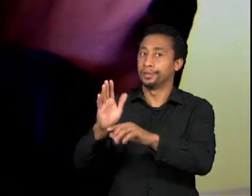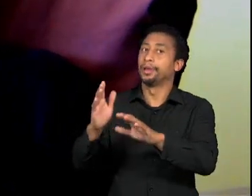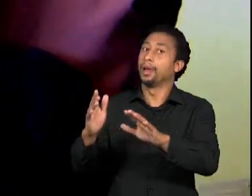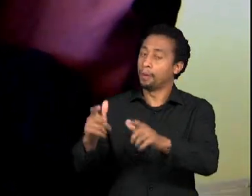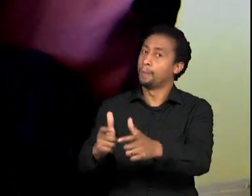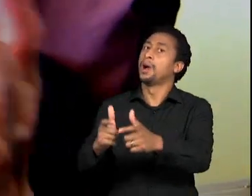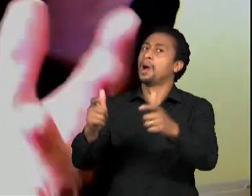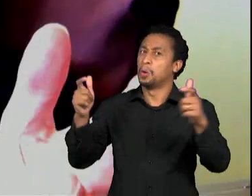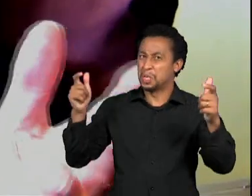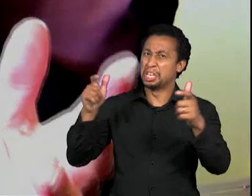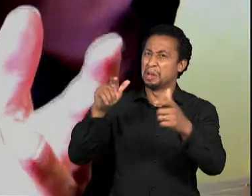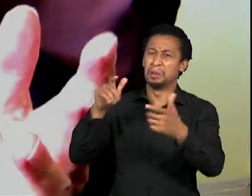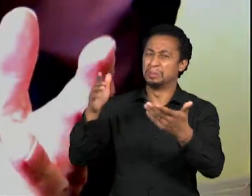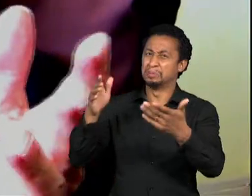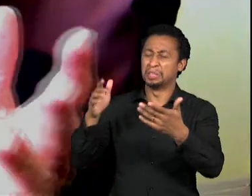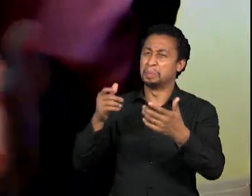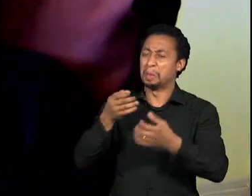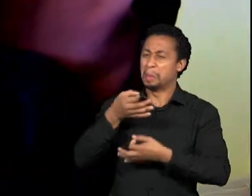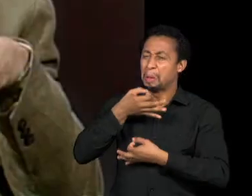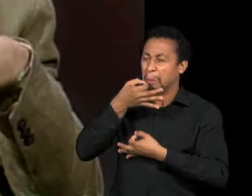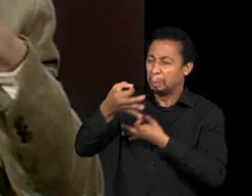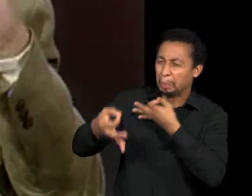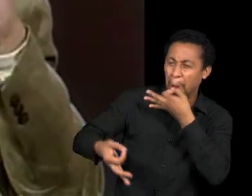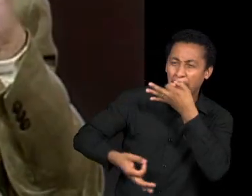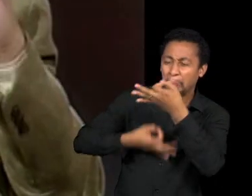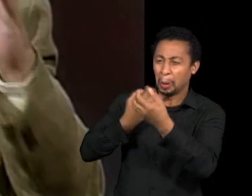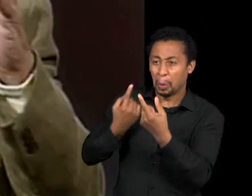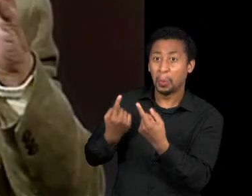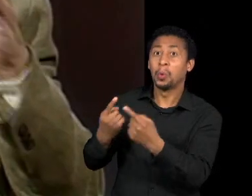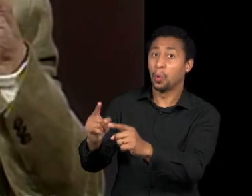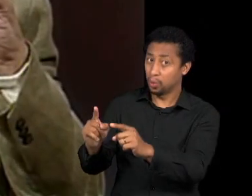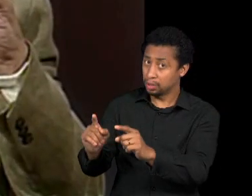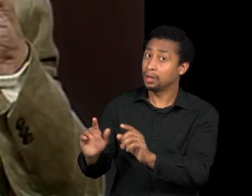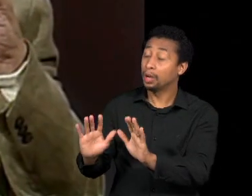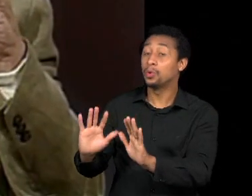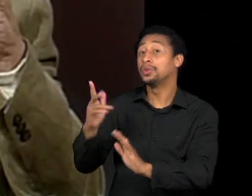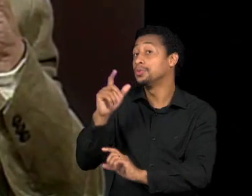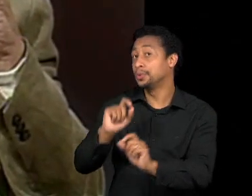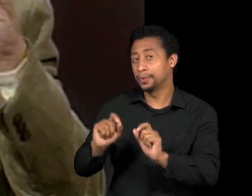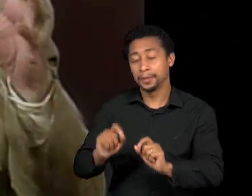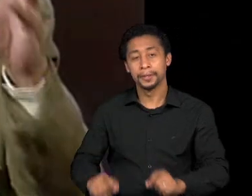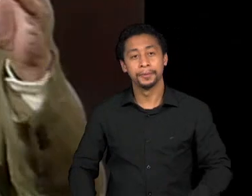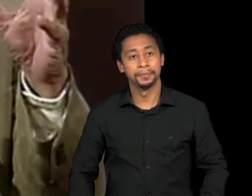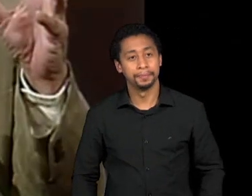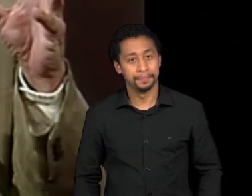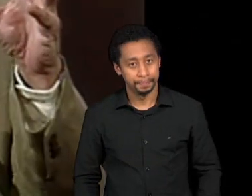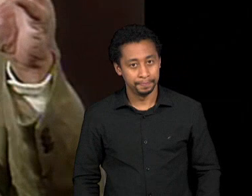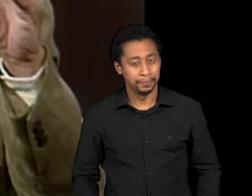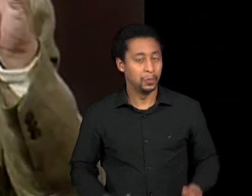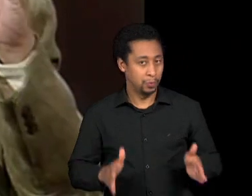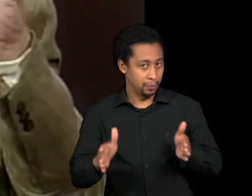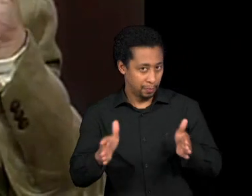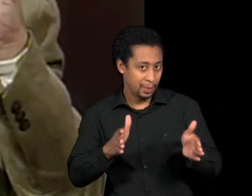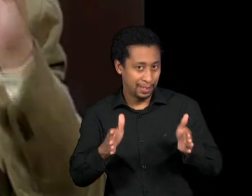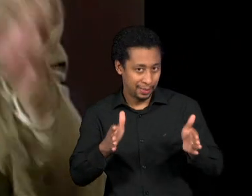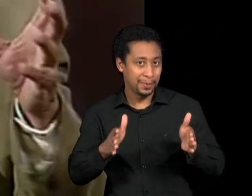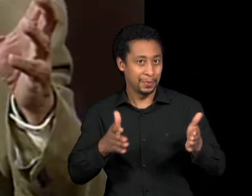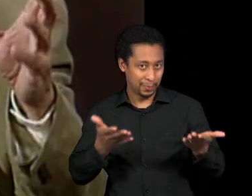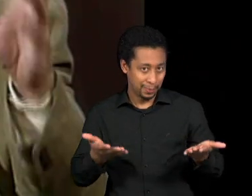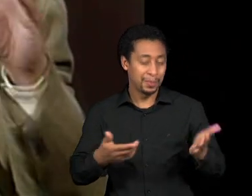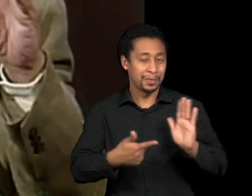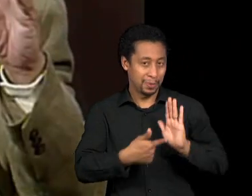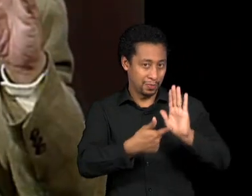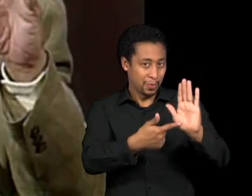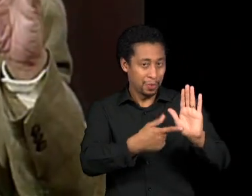massacrado pela crítica... Já que estamos na época do Deus Mercado, a gente é preciso